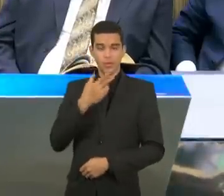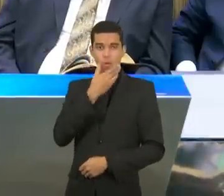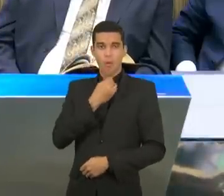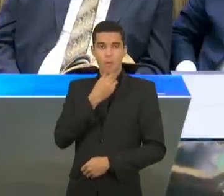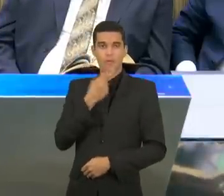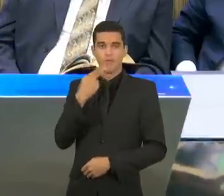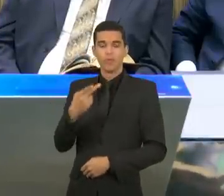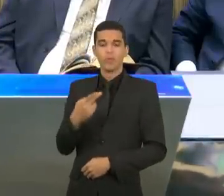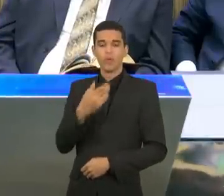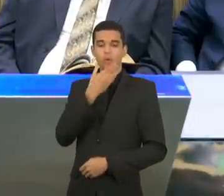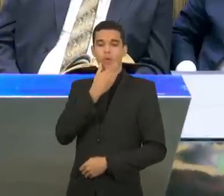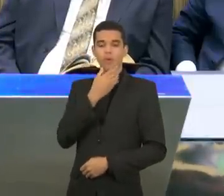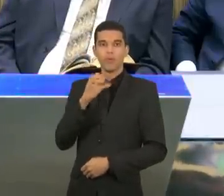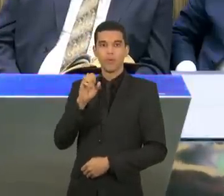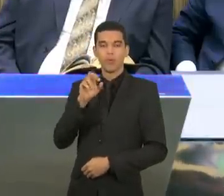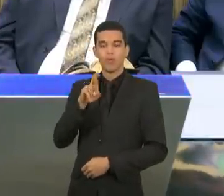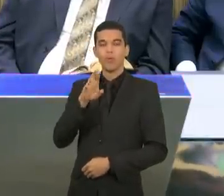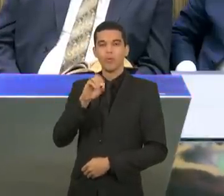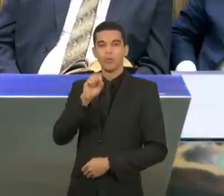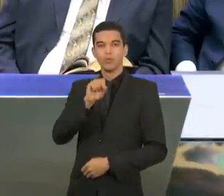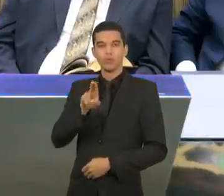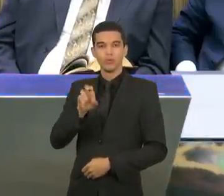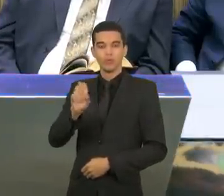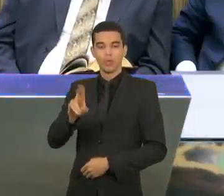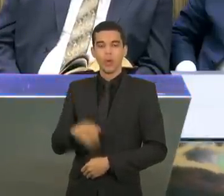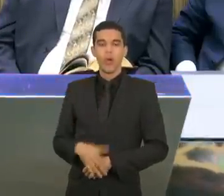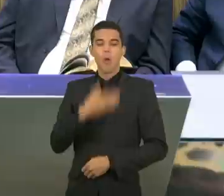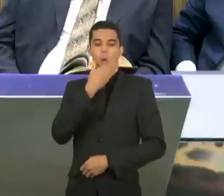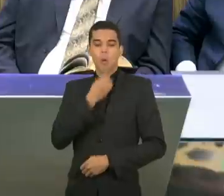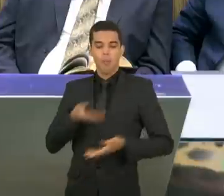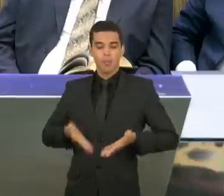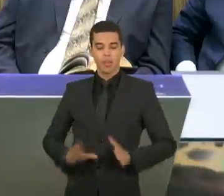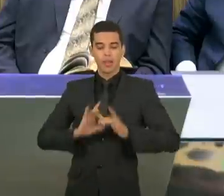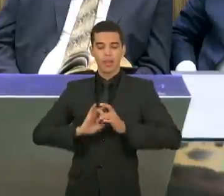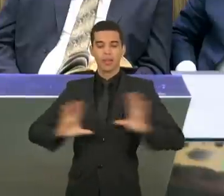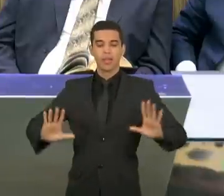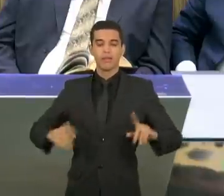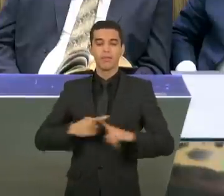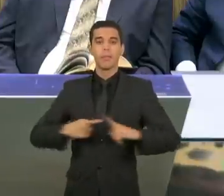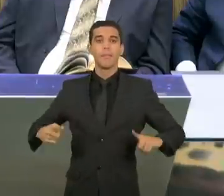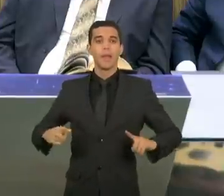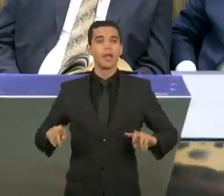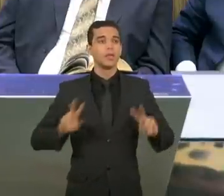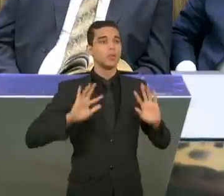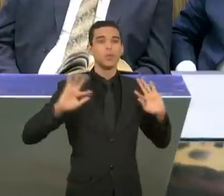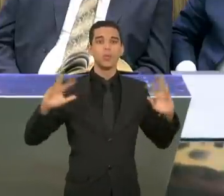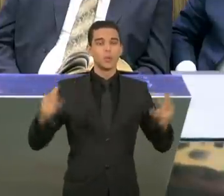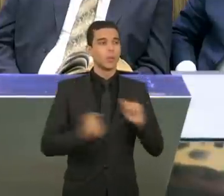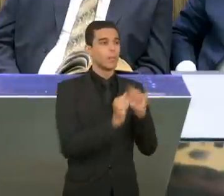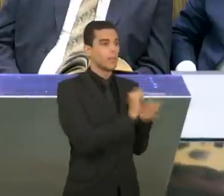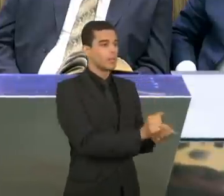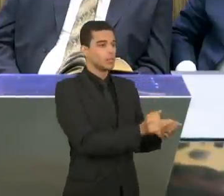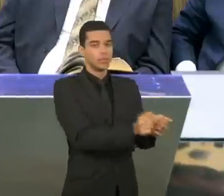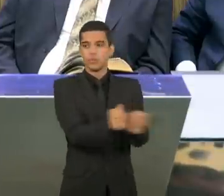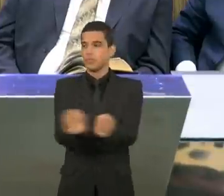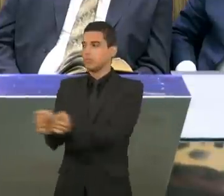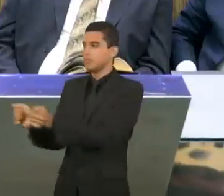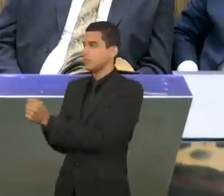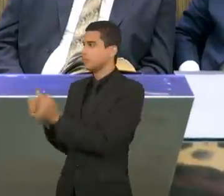livre, mas está preso por todos os lados. O grande contratualista Rousseau.